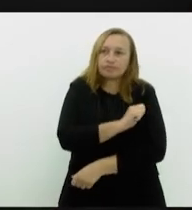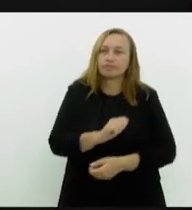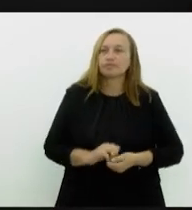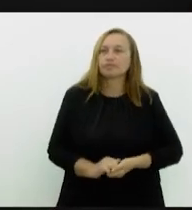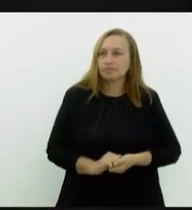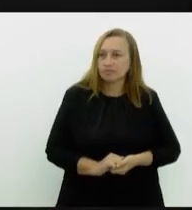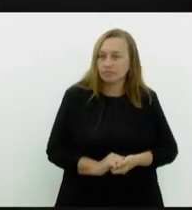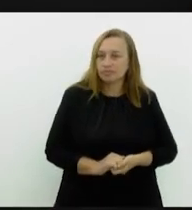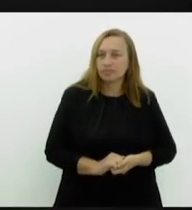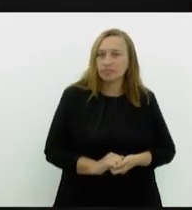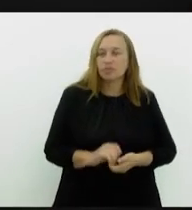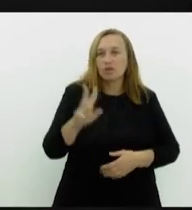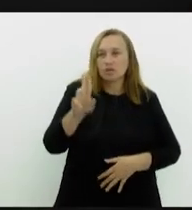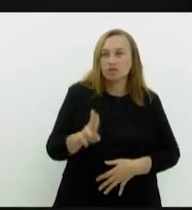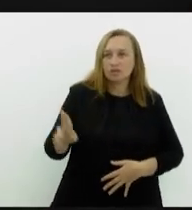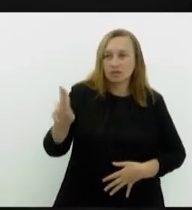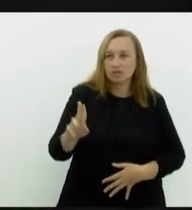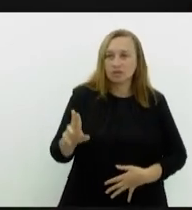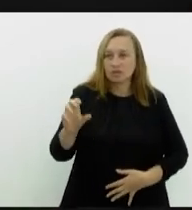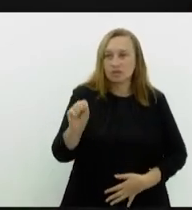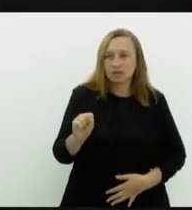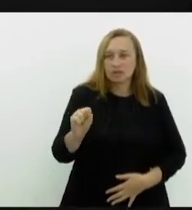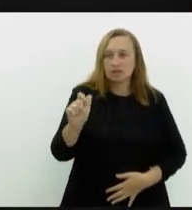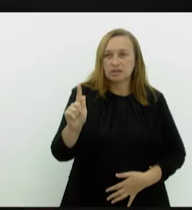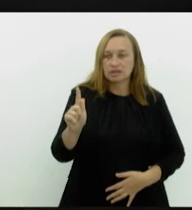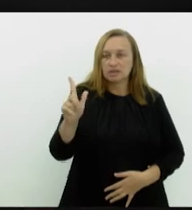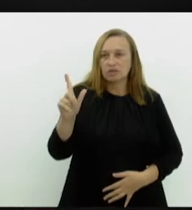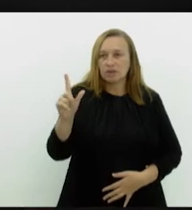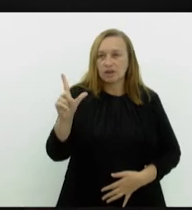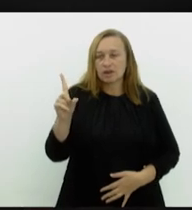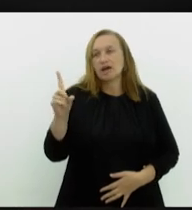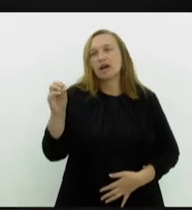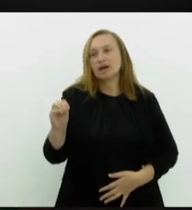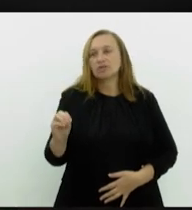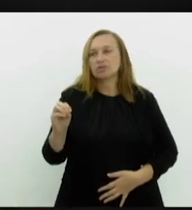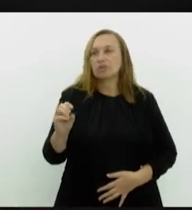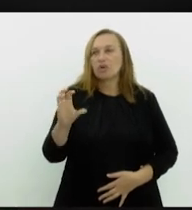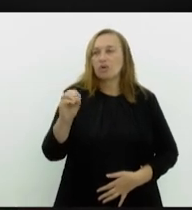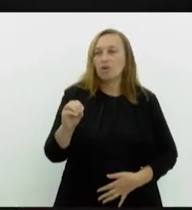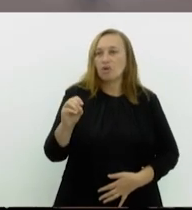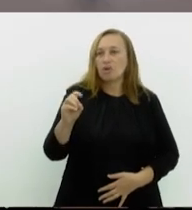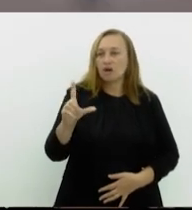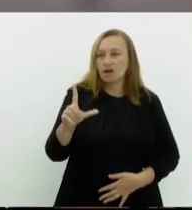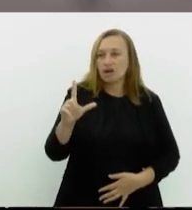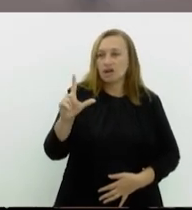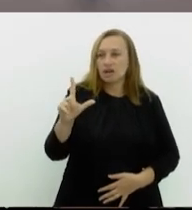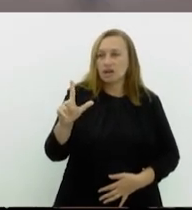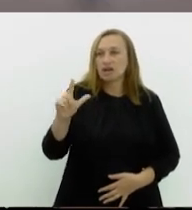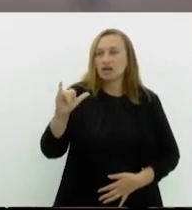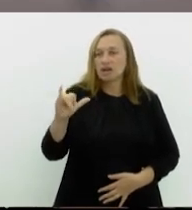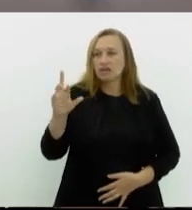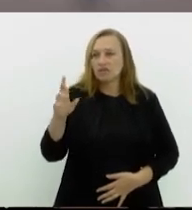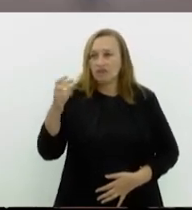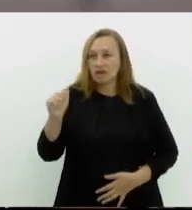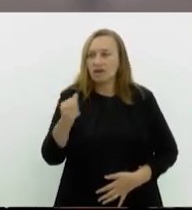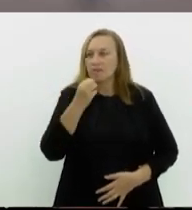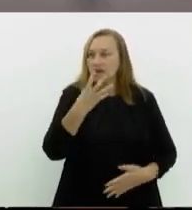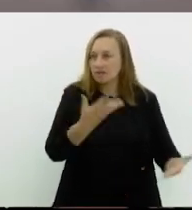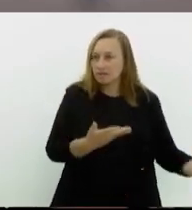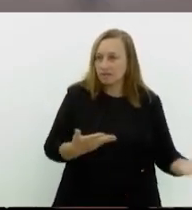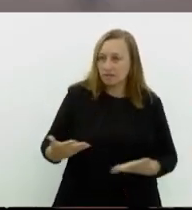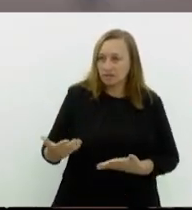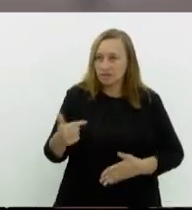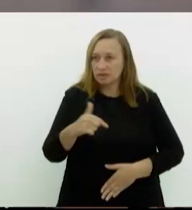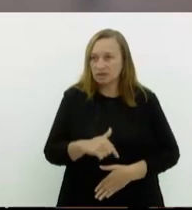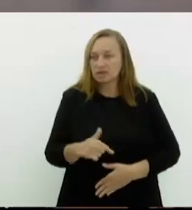passado aqui, da Universidade Salgado de Oliveira. Sejam todos muito bem-vindos aqui conosco na Assembleia